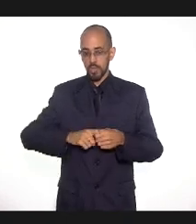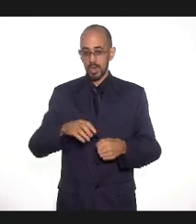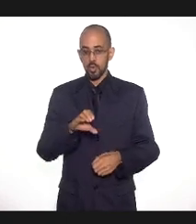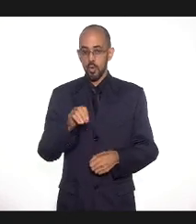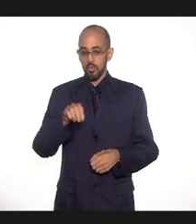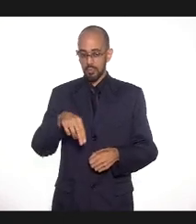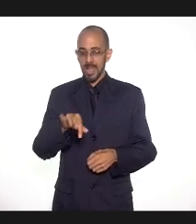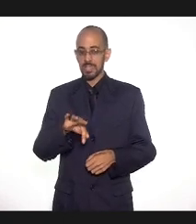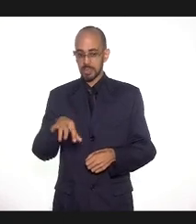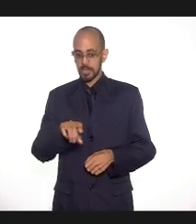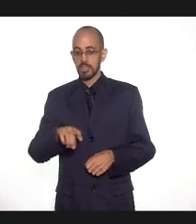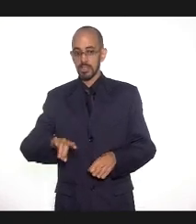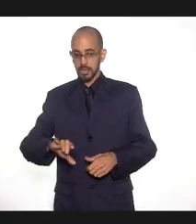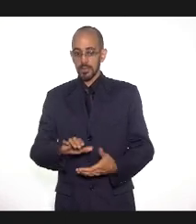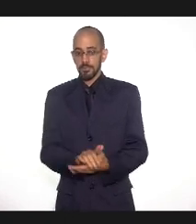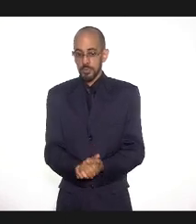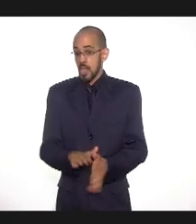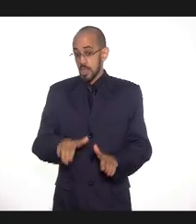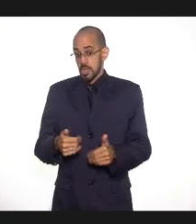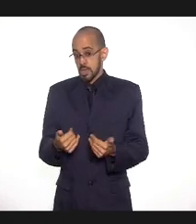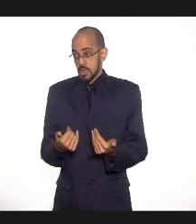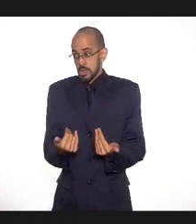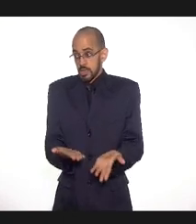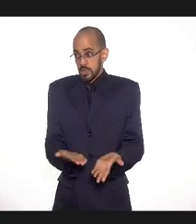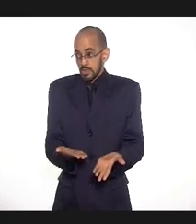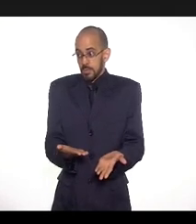Márcio Pacheco. Ô,